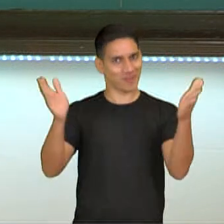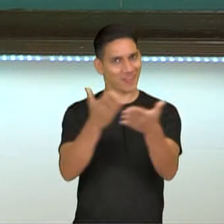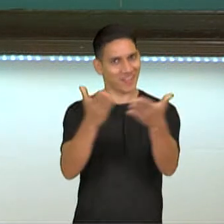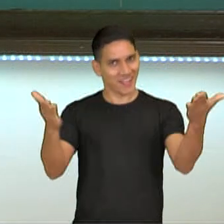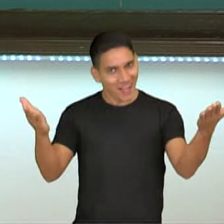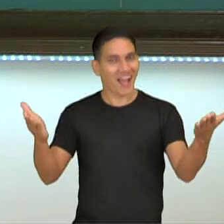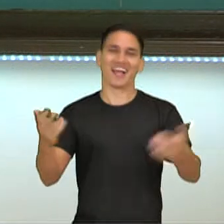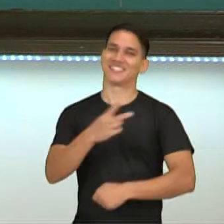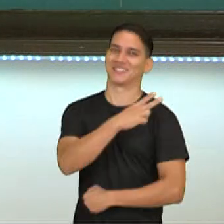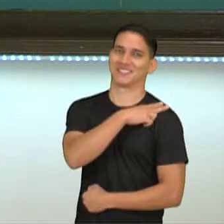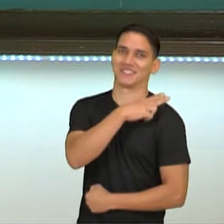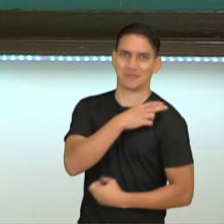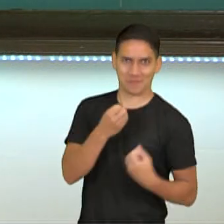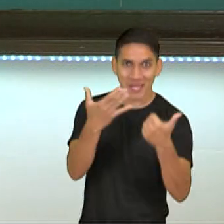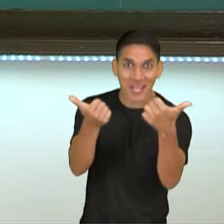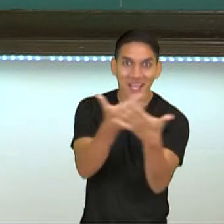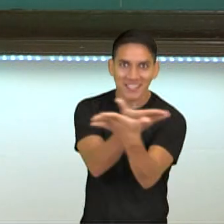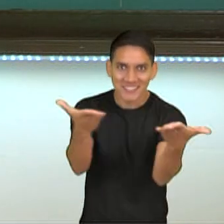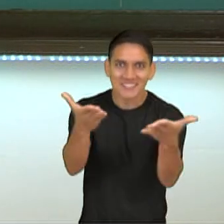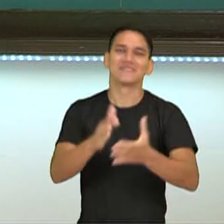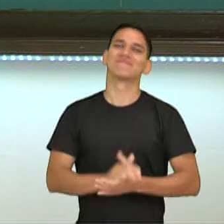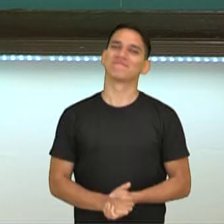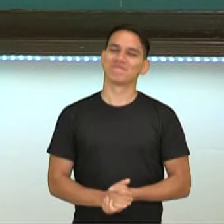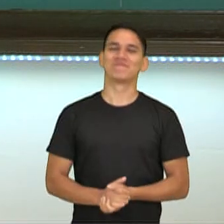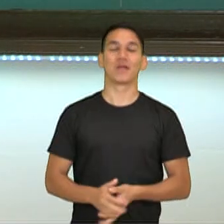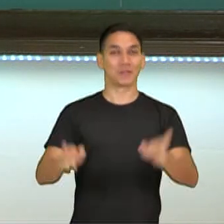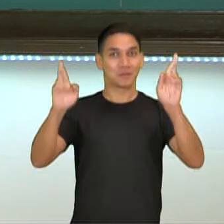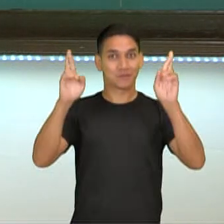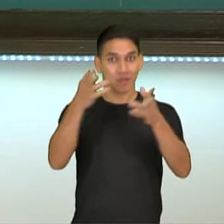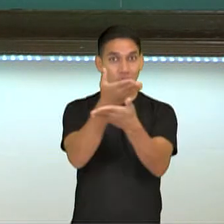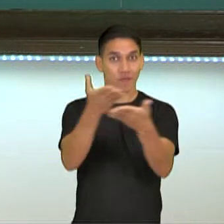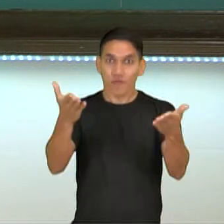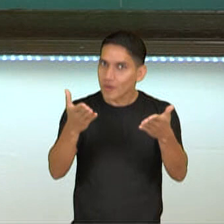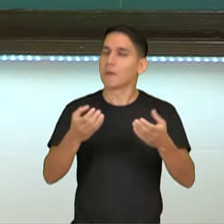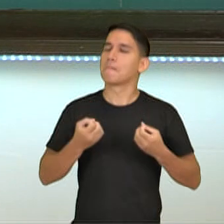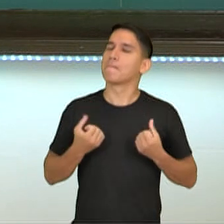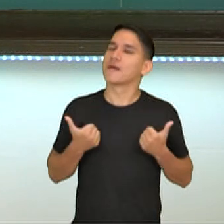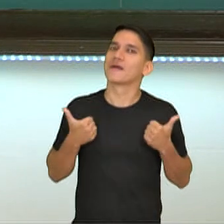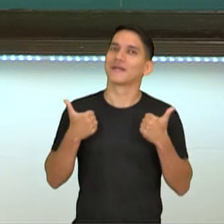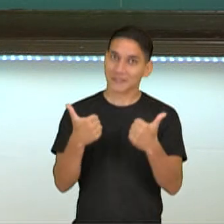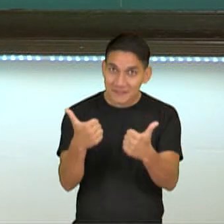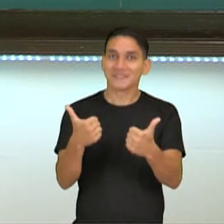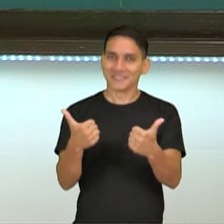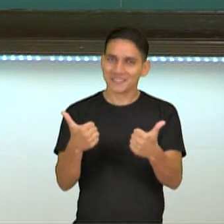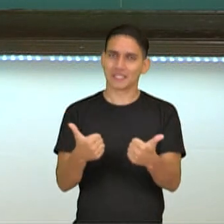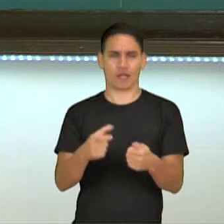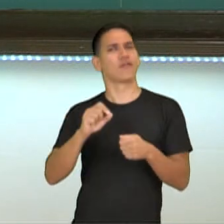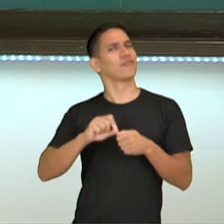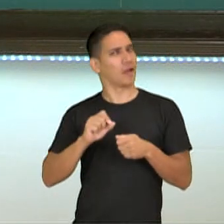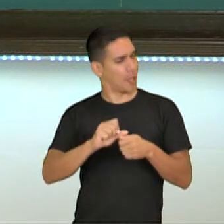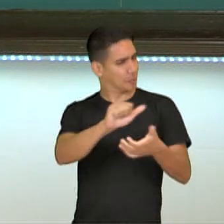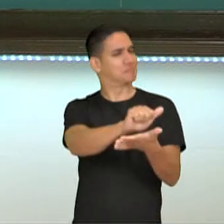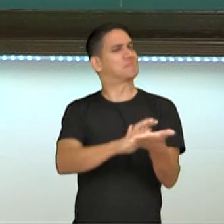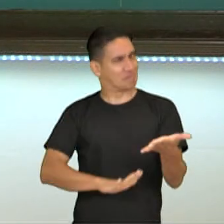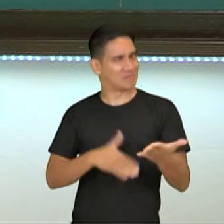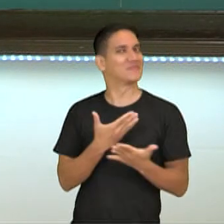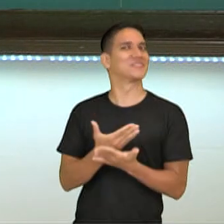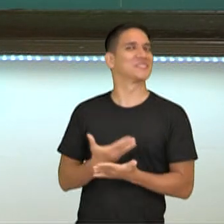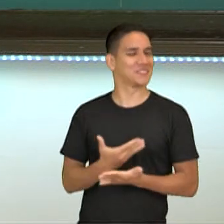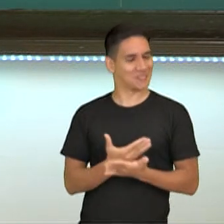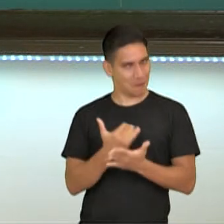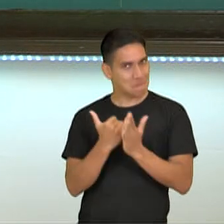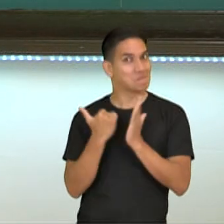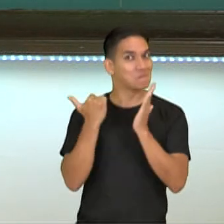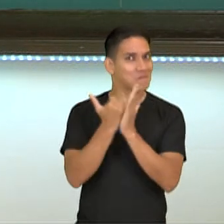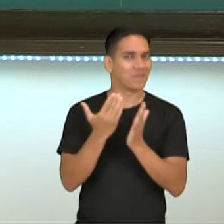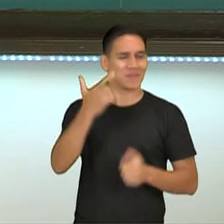Olá, pessoal da segunda série, tudo bem com vocês? Eu espero que vocês estejam muito bem, fazendo seus exercícios e estudando